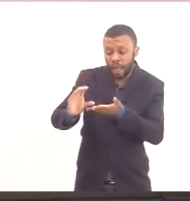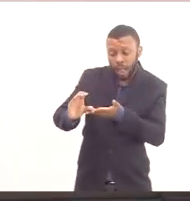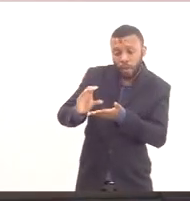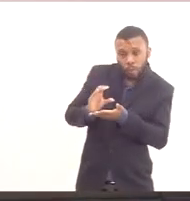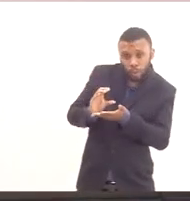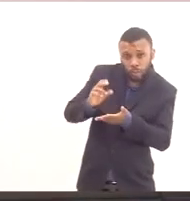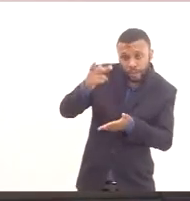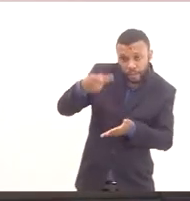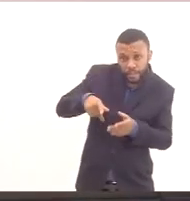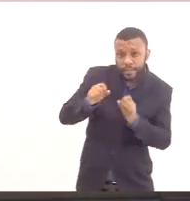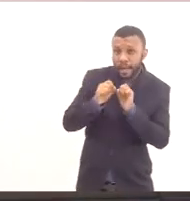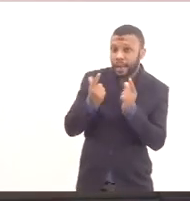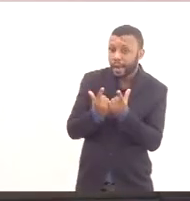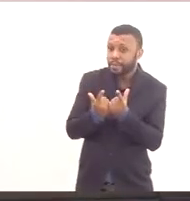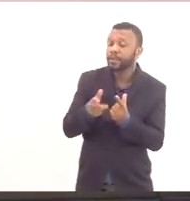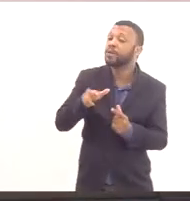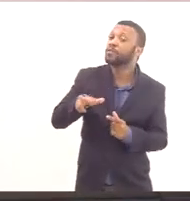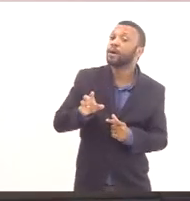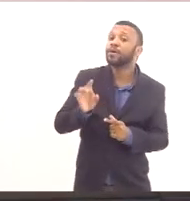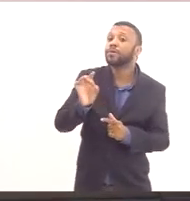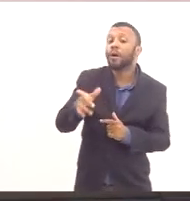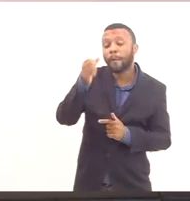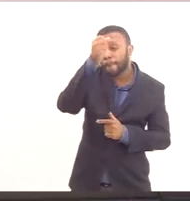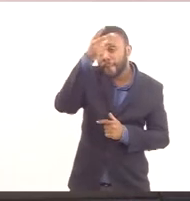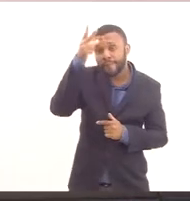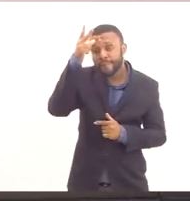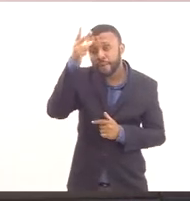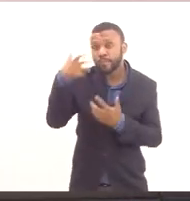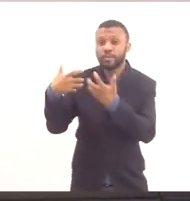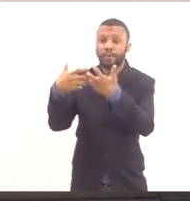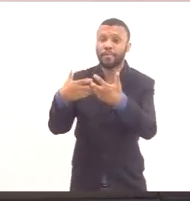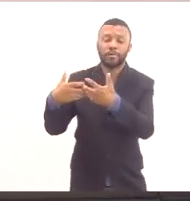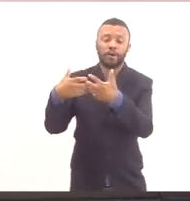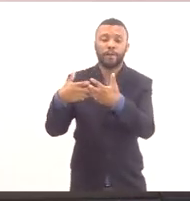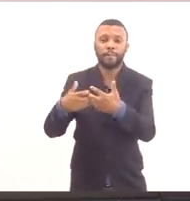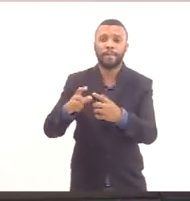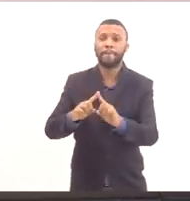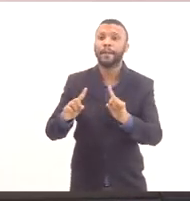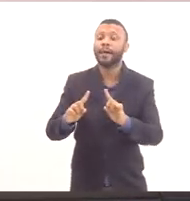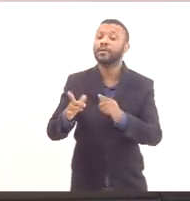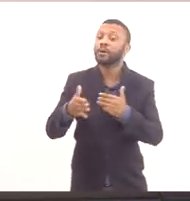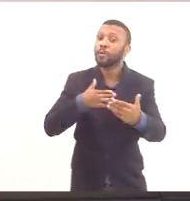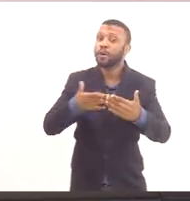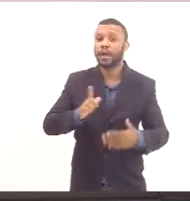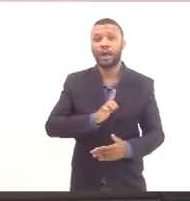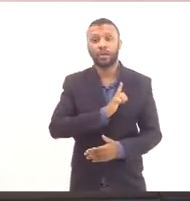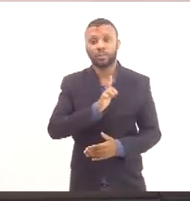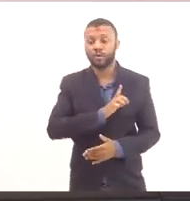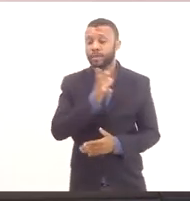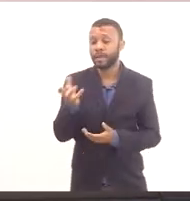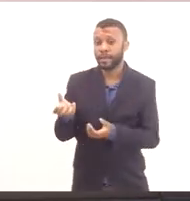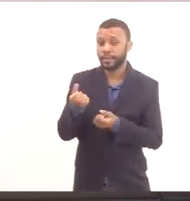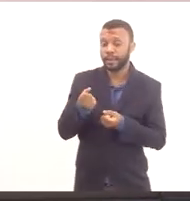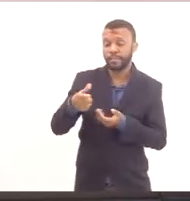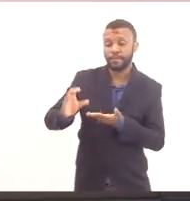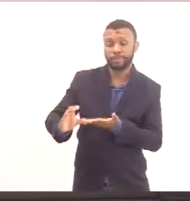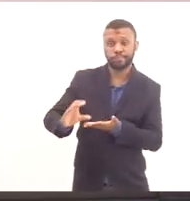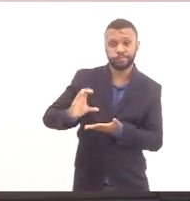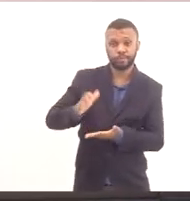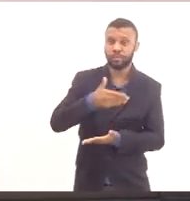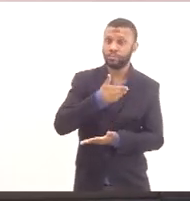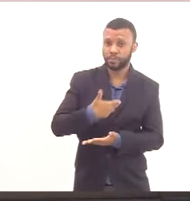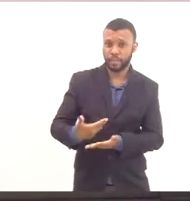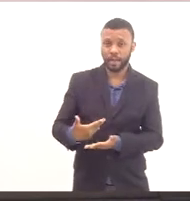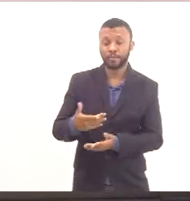Assembleia Legislativa não só o prefeito Rubens bomtempo má todo e qualquer gestor que receba recursos do